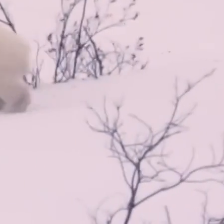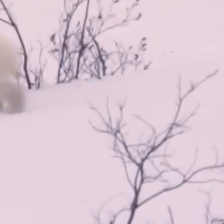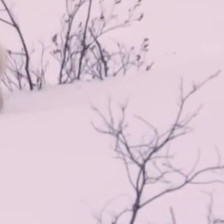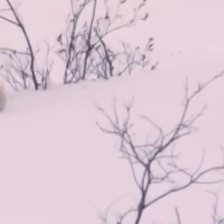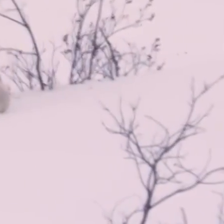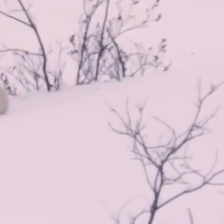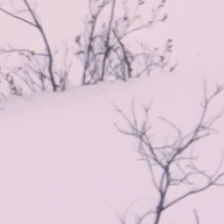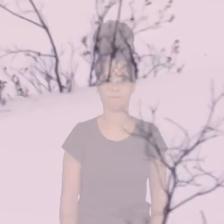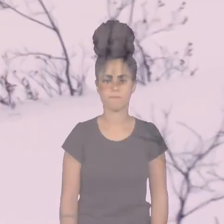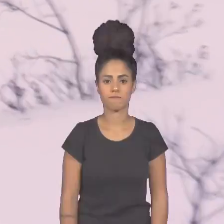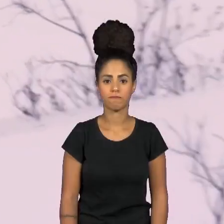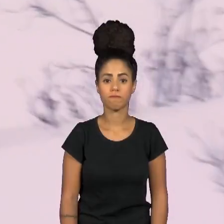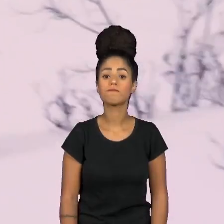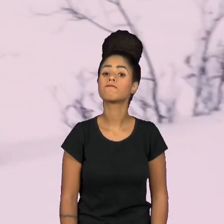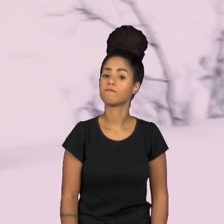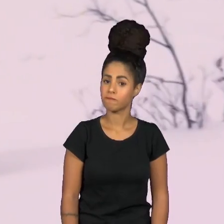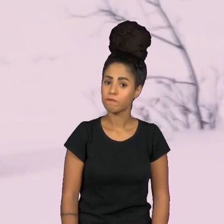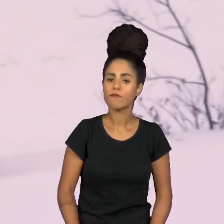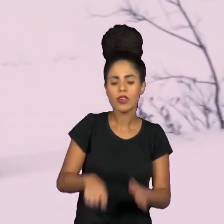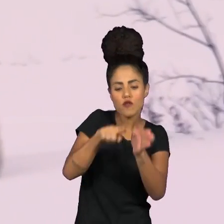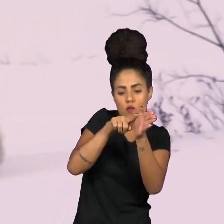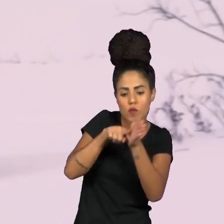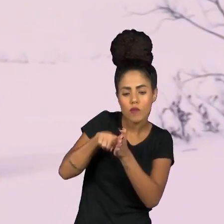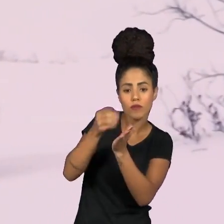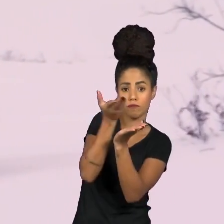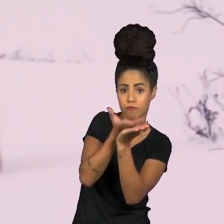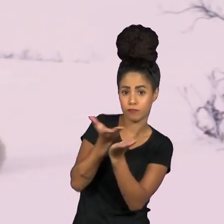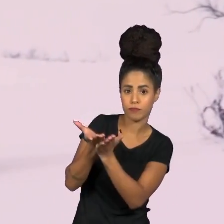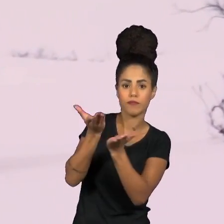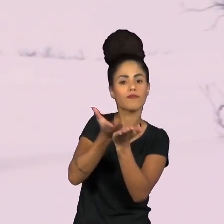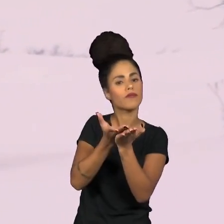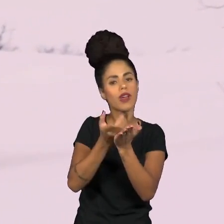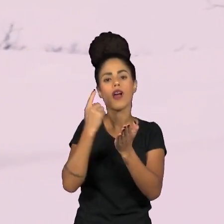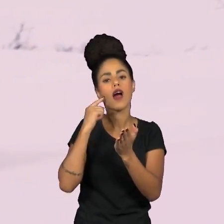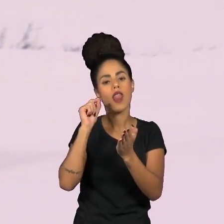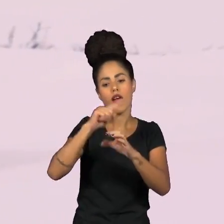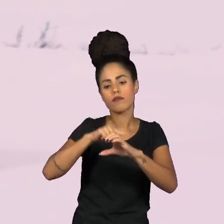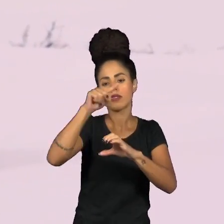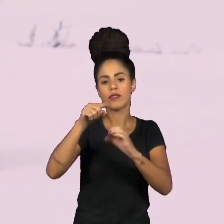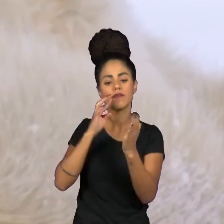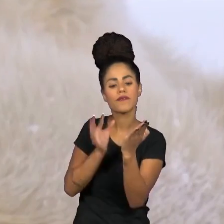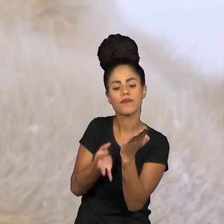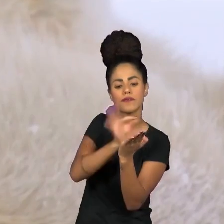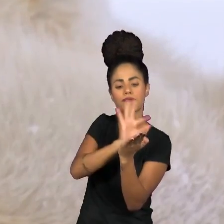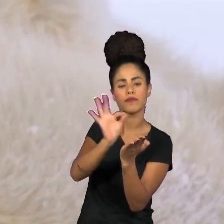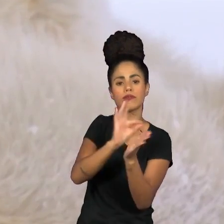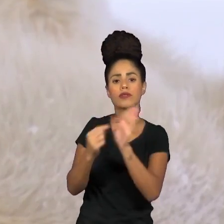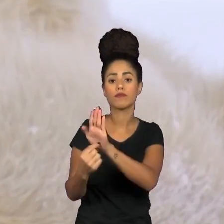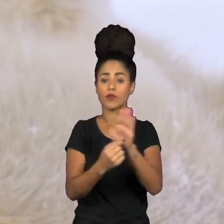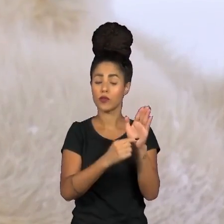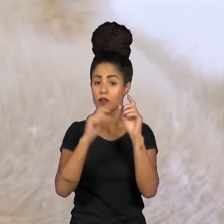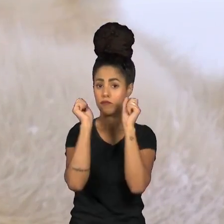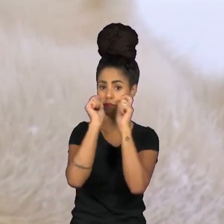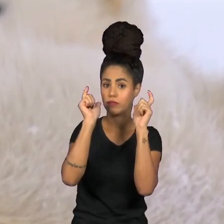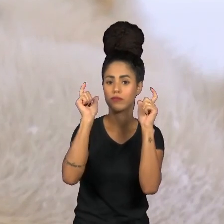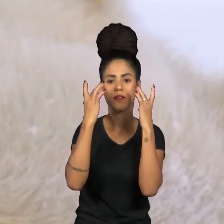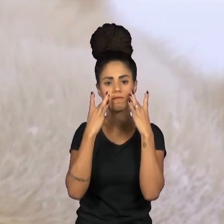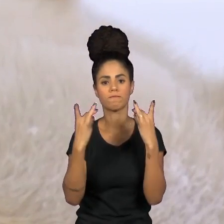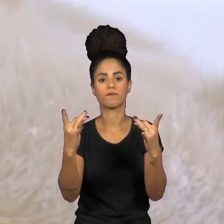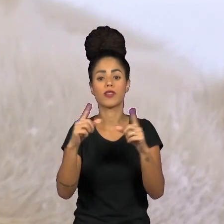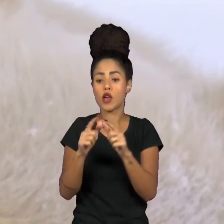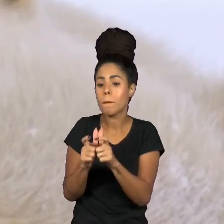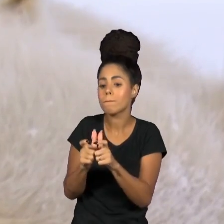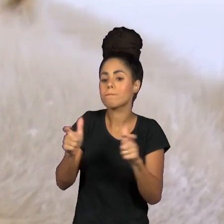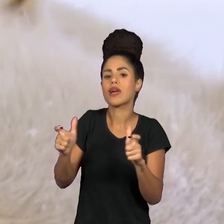Um estudo publicado em 2021 na revista científica Nature Climate Change acendeu o alerta. A maioria